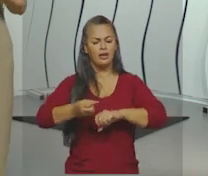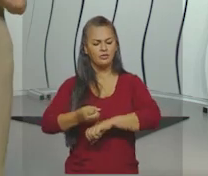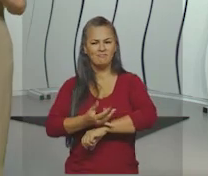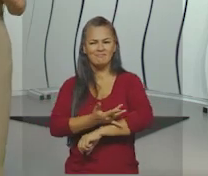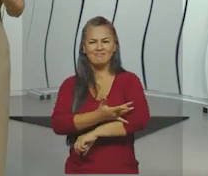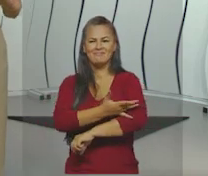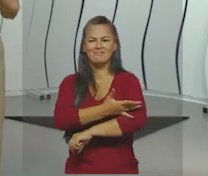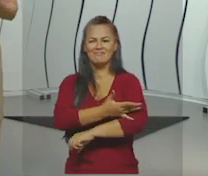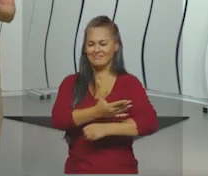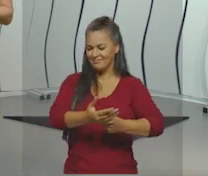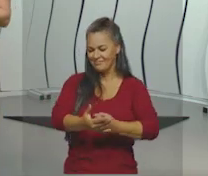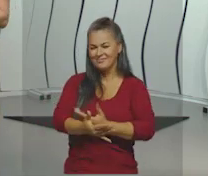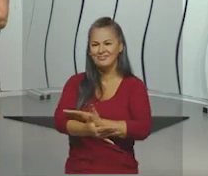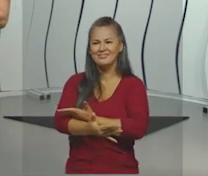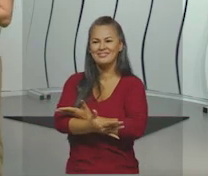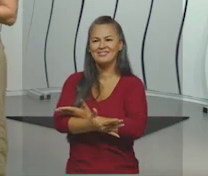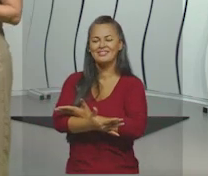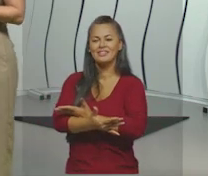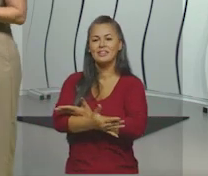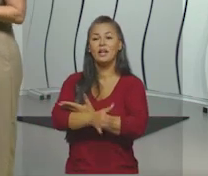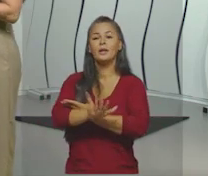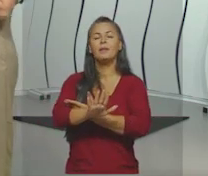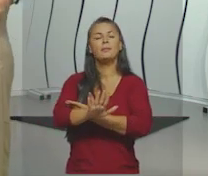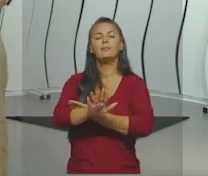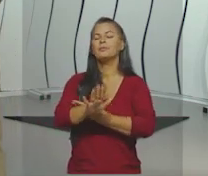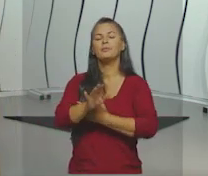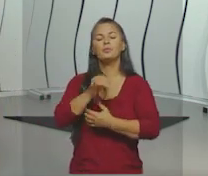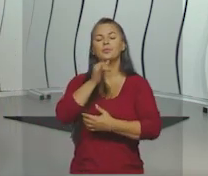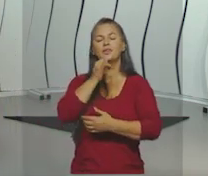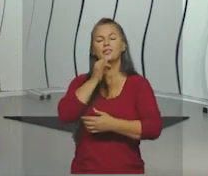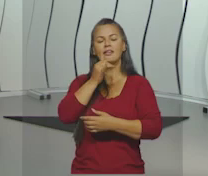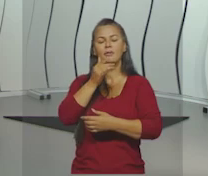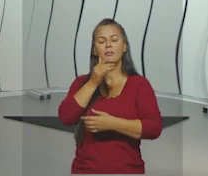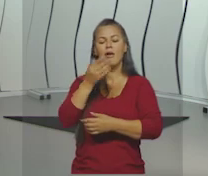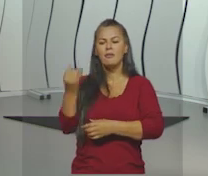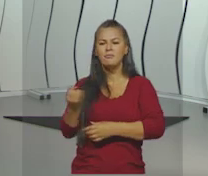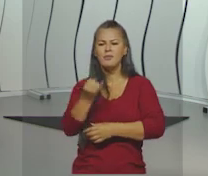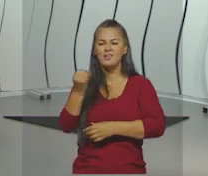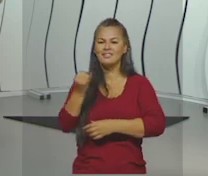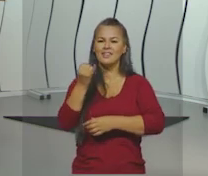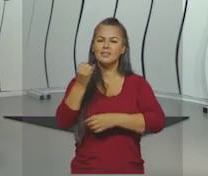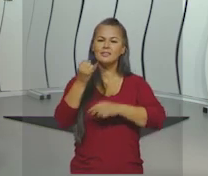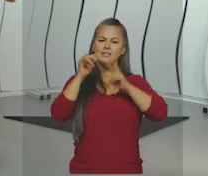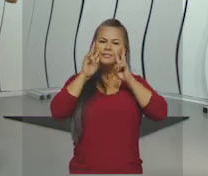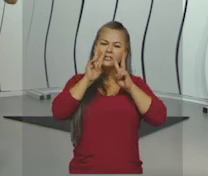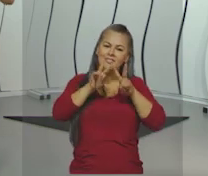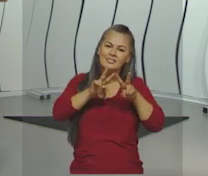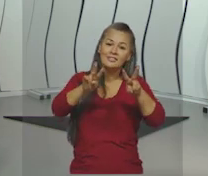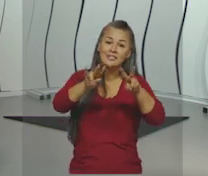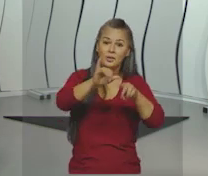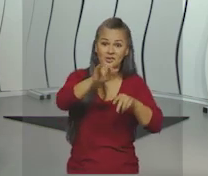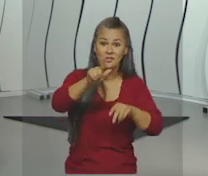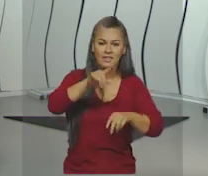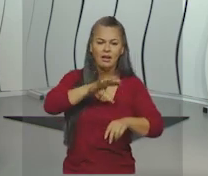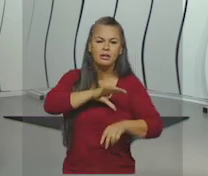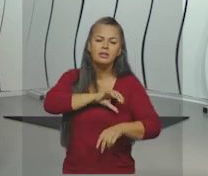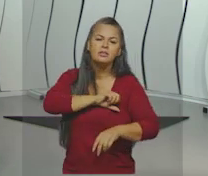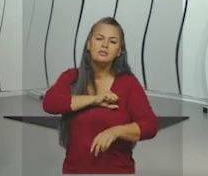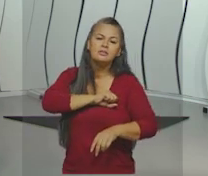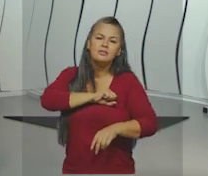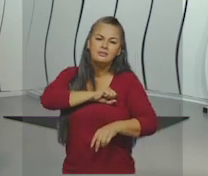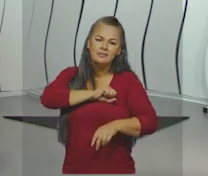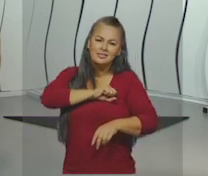da emoção, né? Como que é importante o olhar, né? Quando você está apaixonado, você olha para outra pessoa,